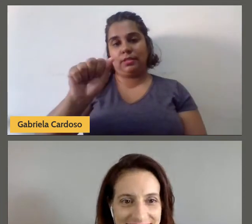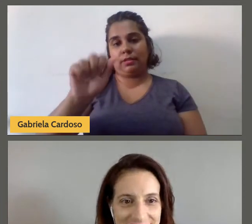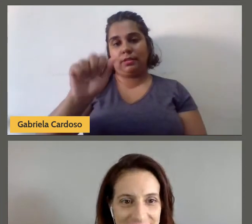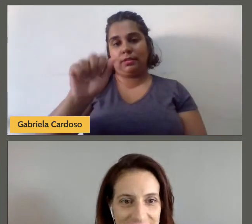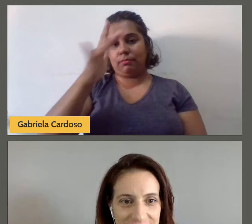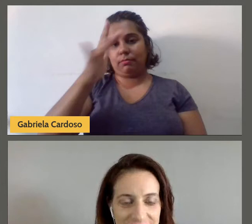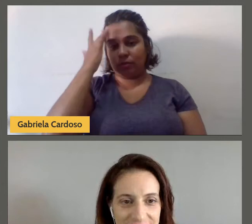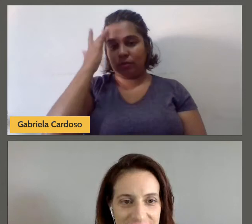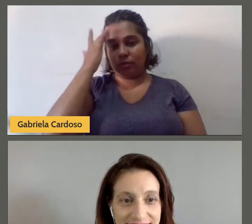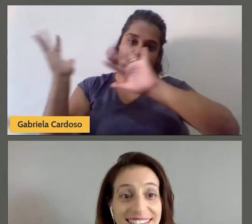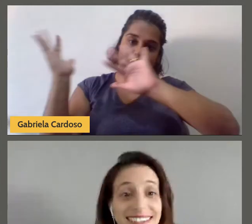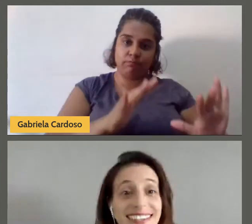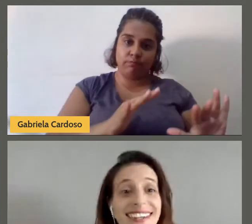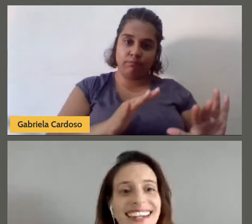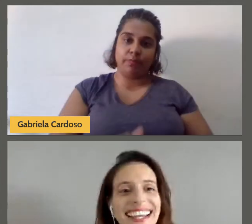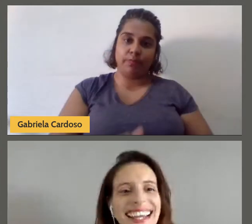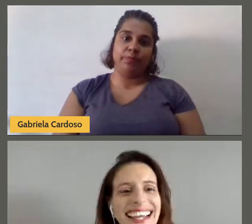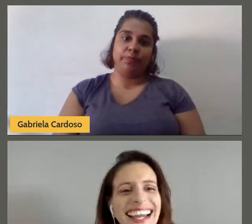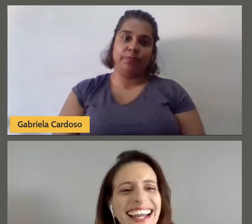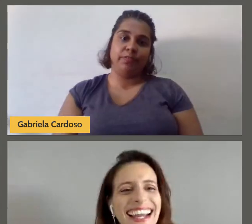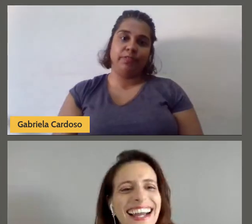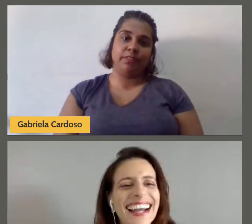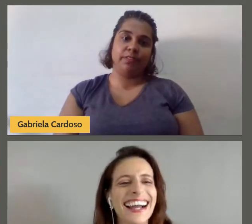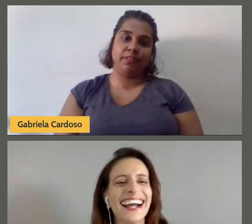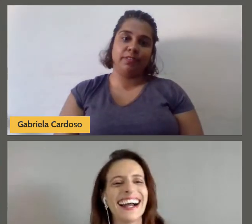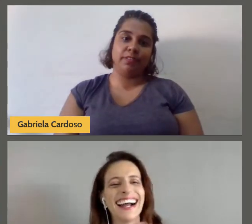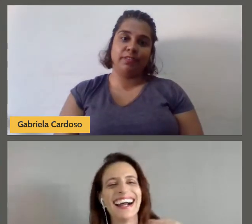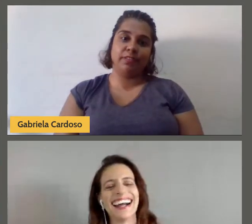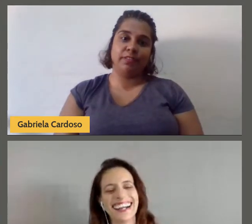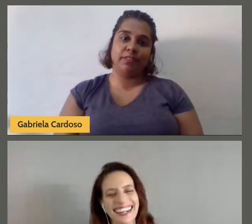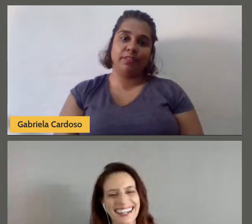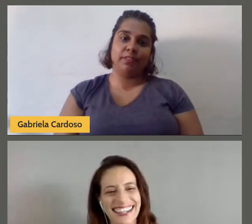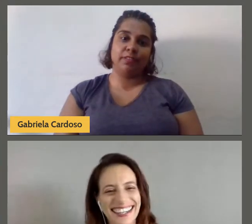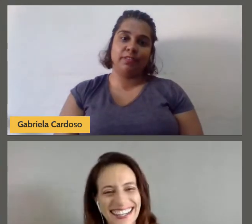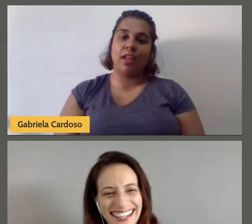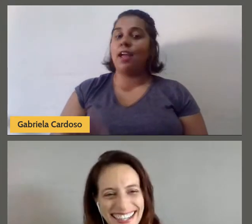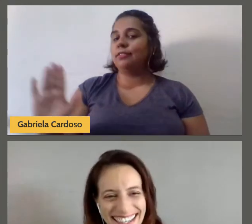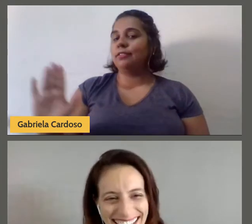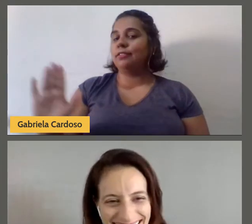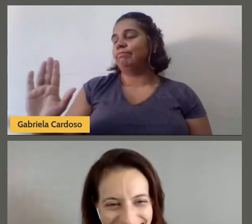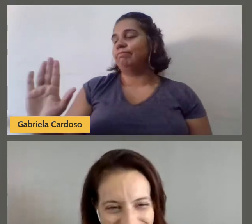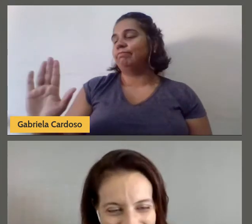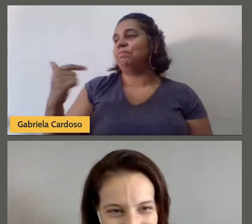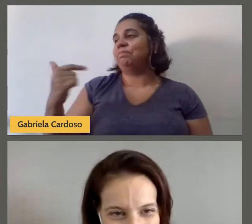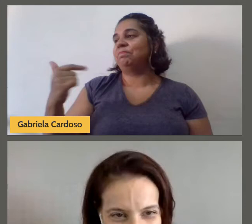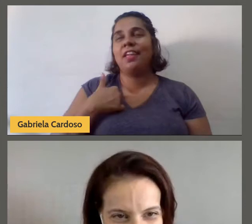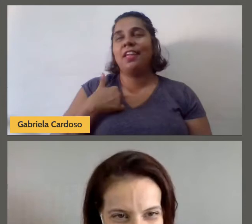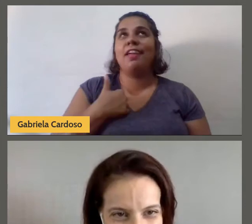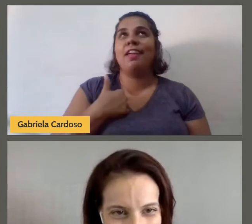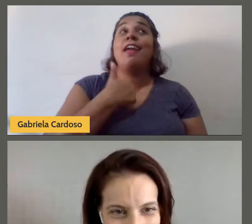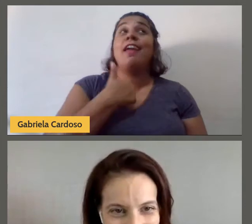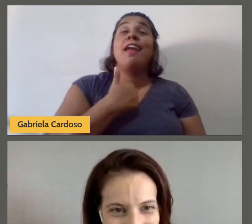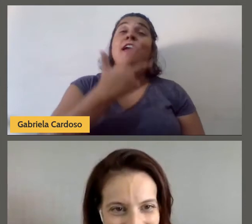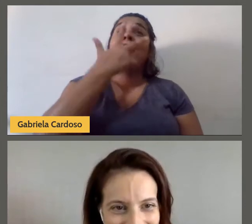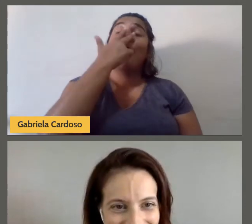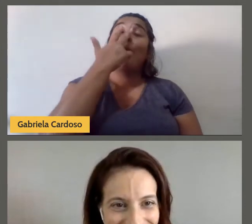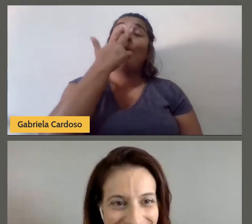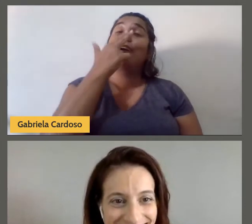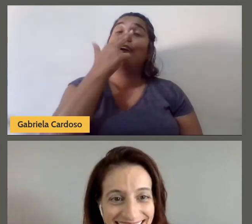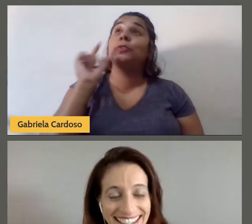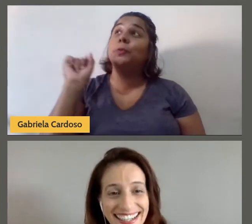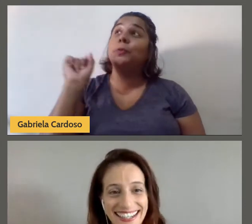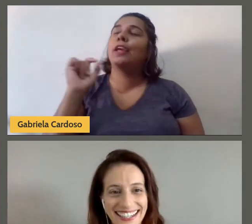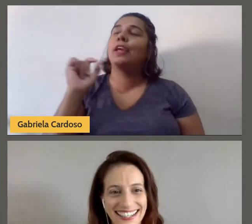Eu, por mim, só fico no papo da arepa até a gente terminar essa conversa, porque eu adoro, e eu